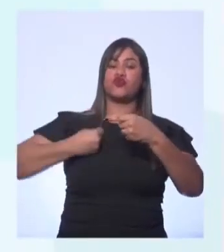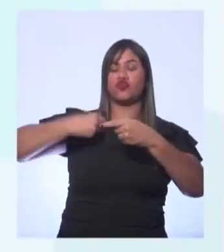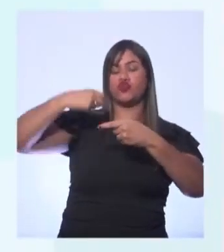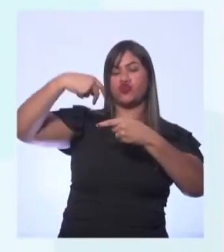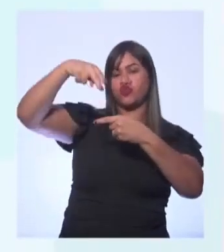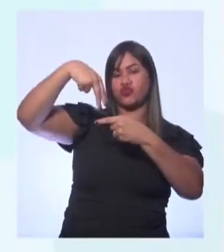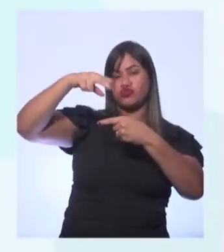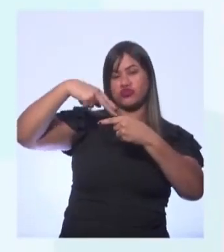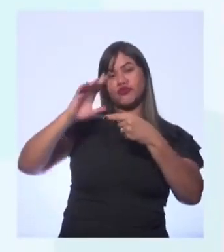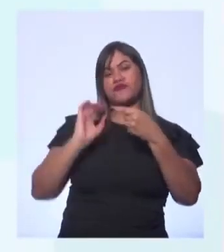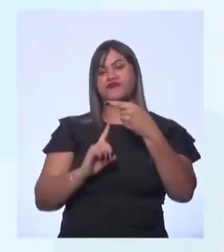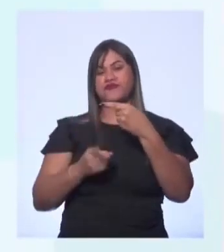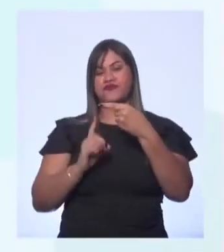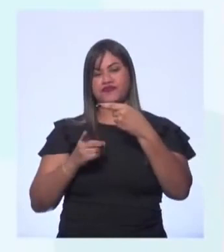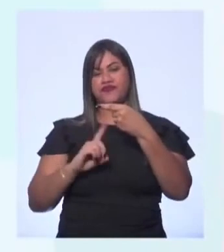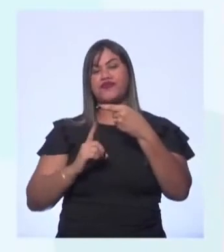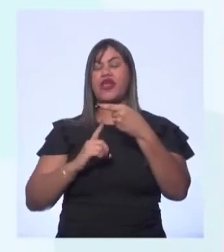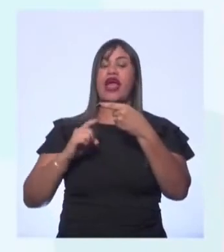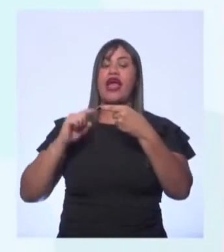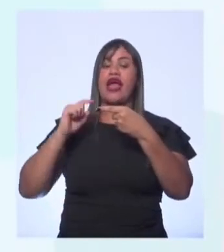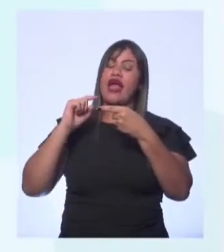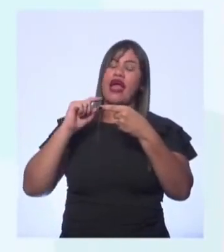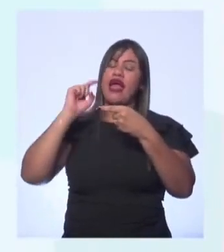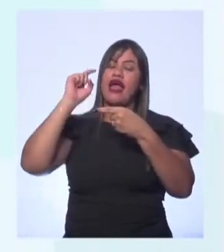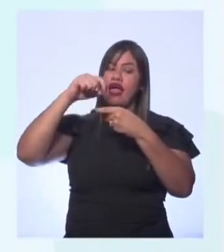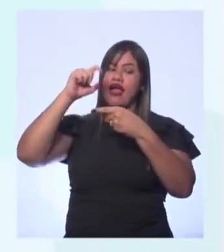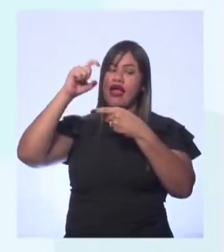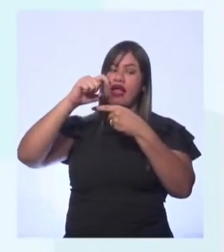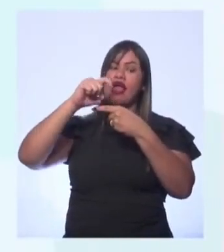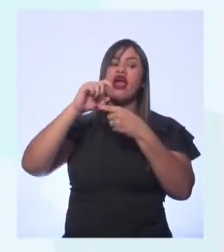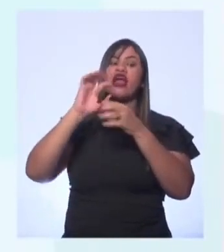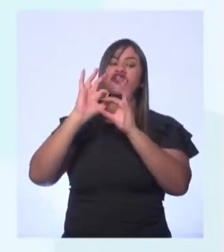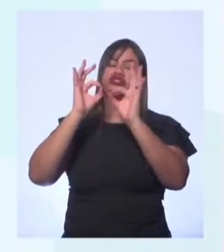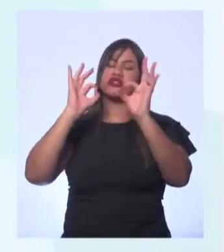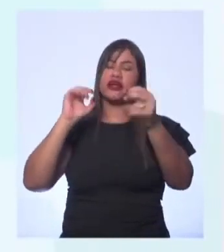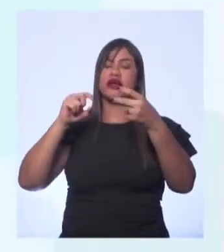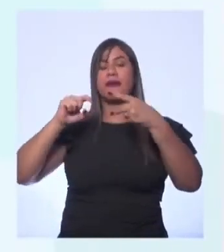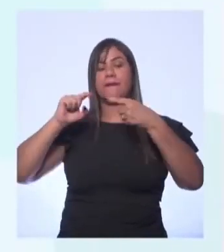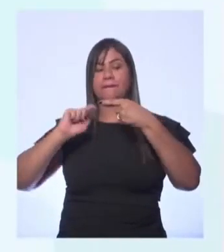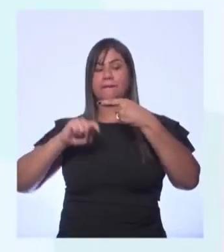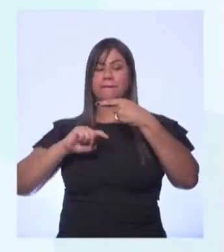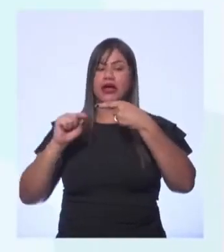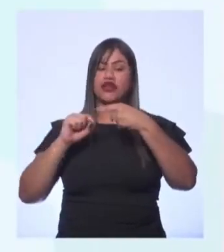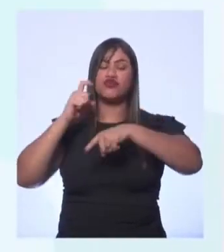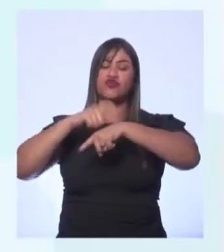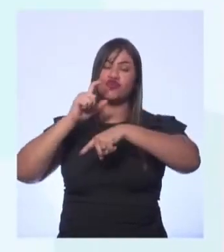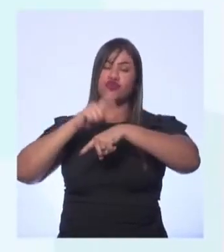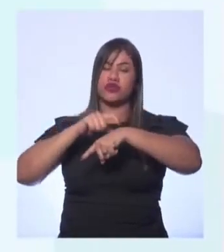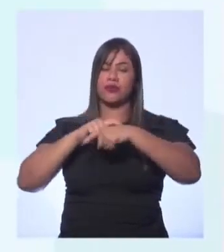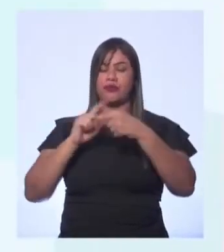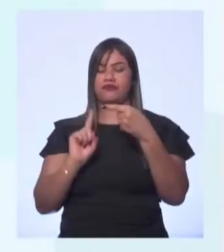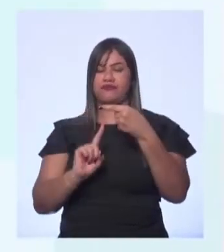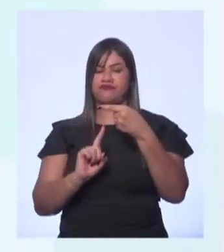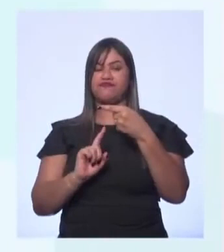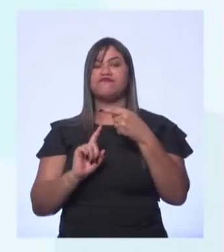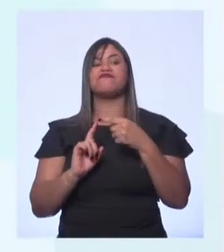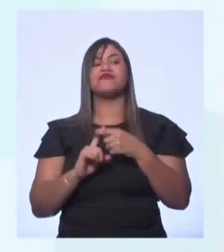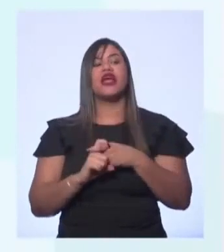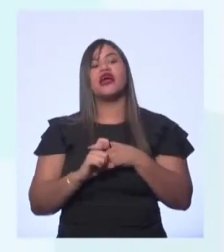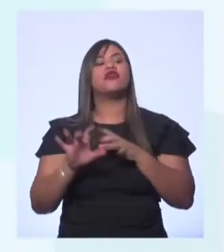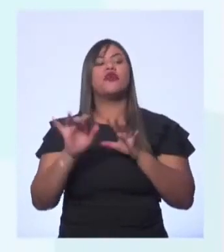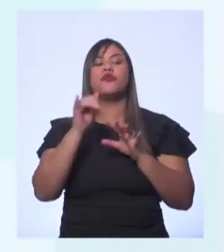vai dividir pelo número de baixo, que é o tempo gasto. Então, no caso aqui do meu exemplo, eu tinha lá uma velocidade uma distância